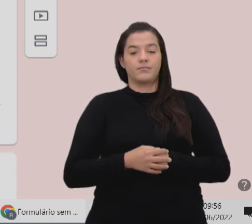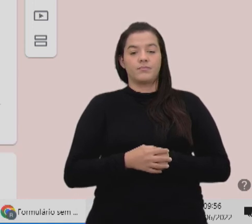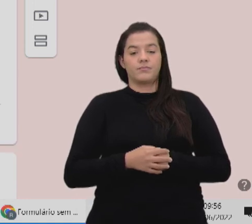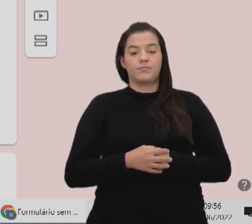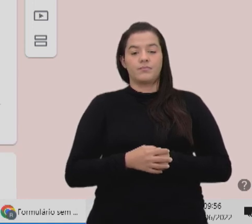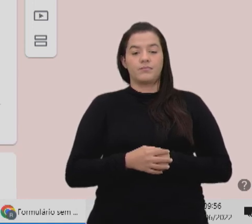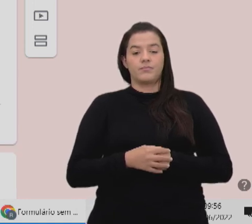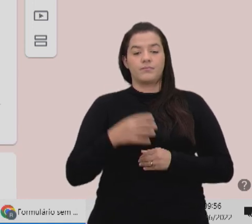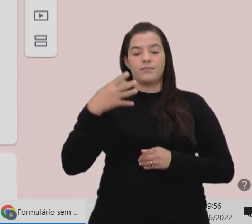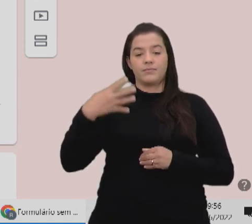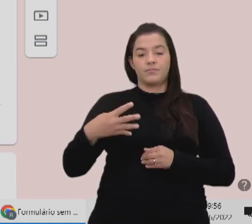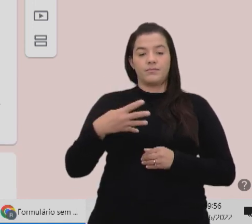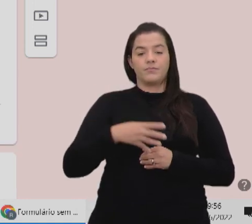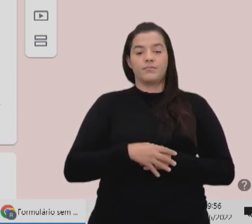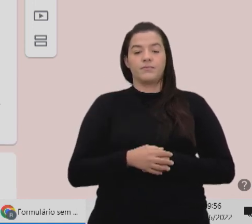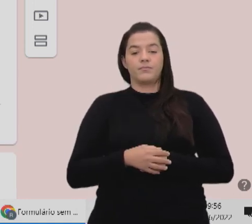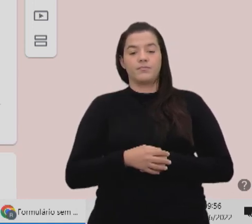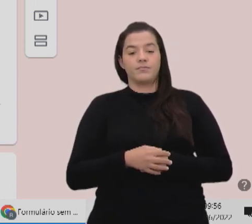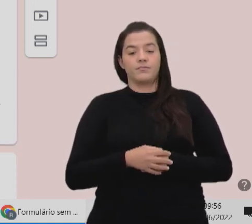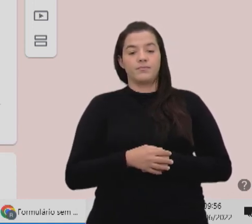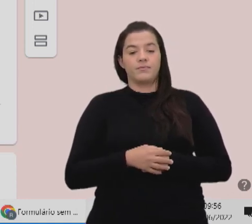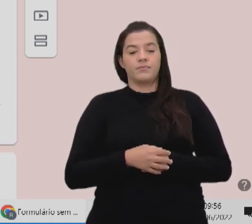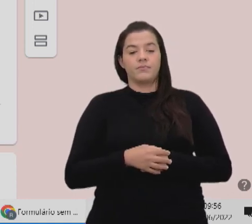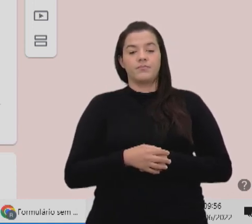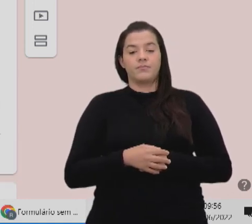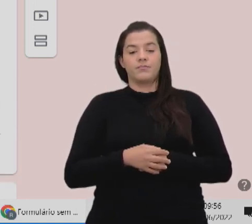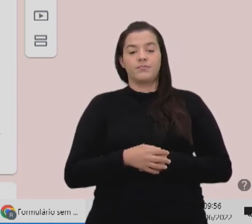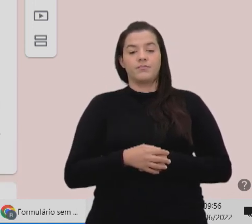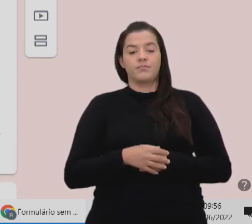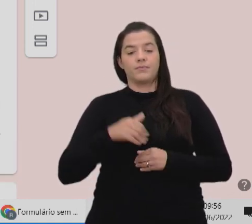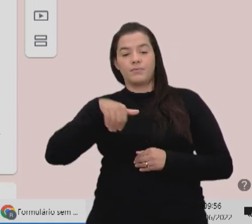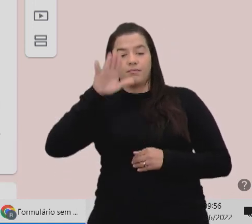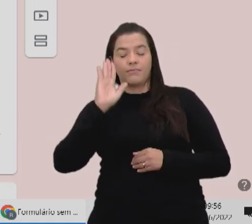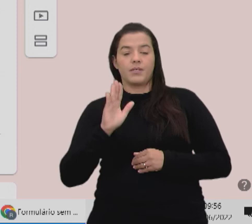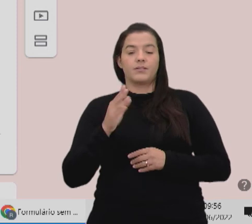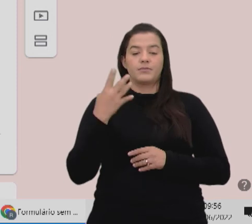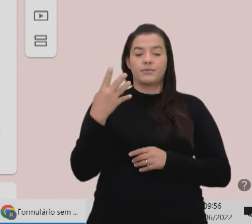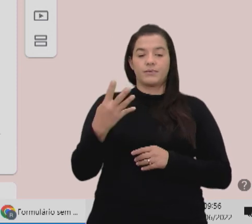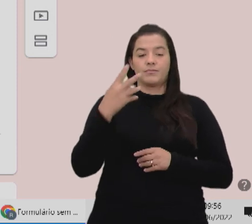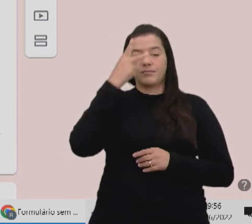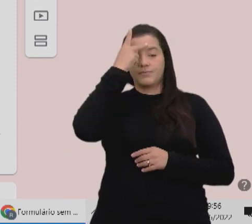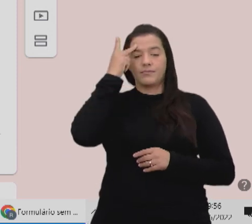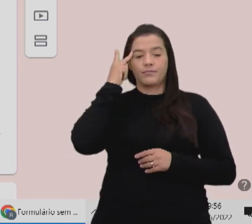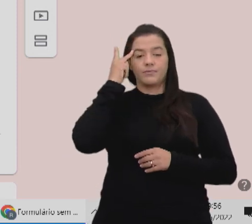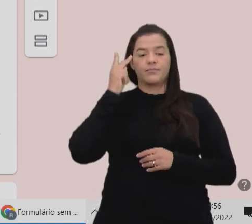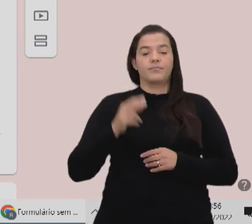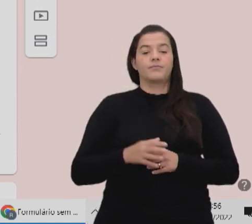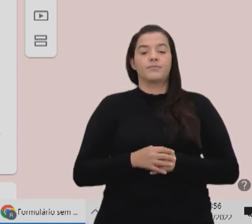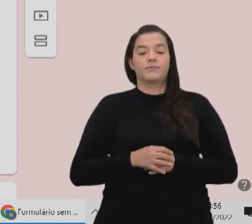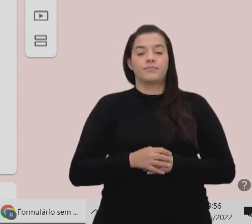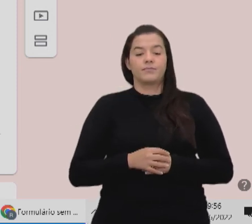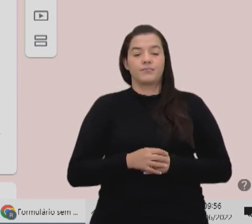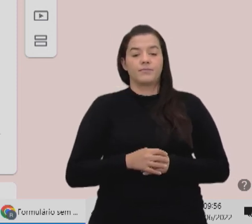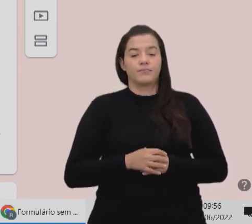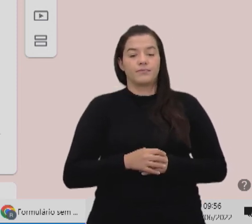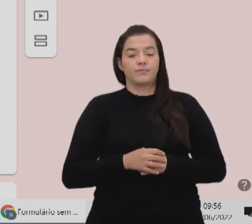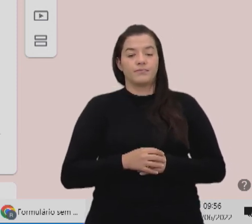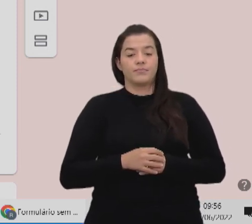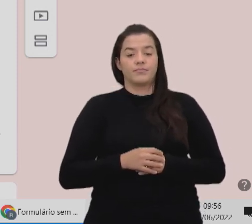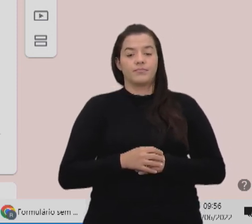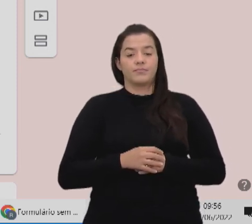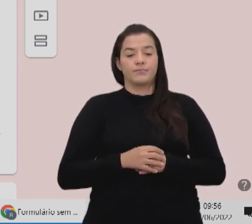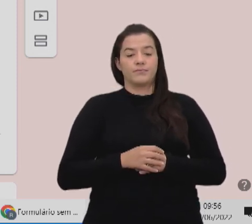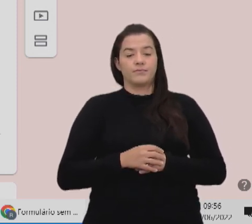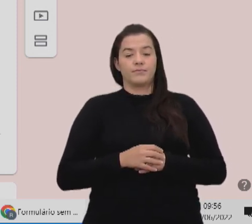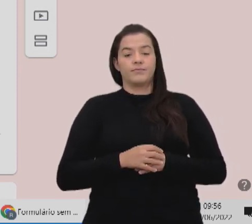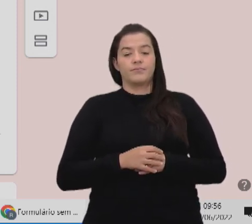Sim. 4. Tá. Tem mais? Mais de 4 pessoas. Mais de 4 4 pessoas.